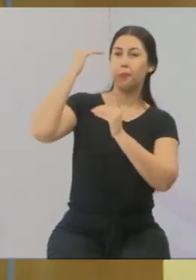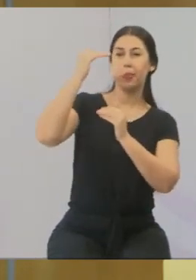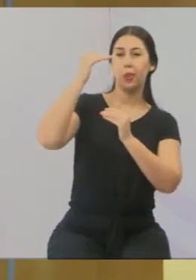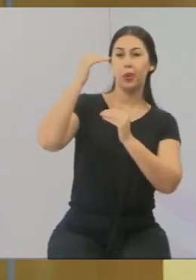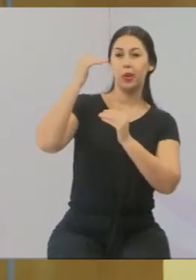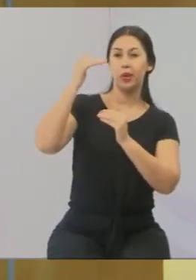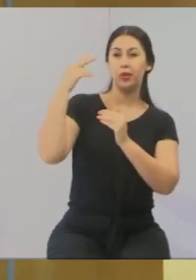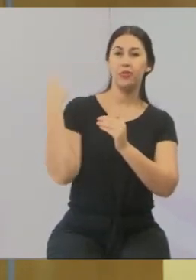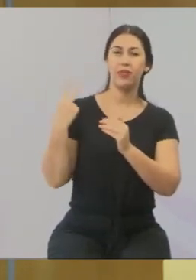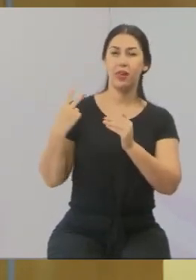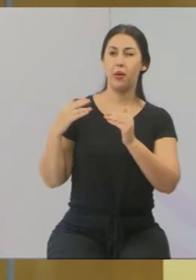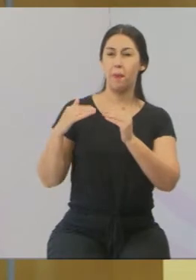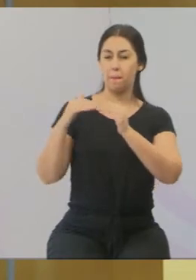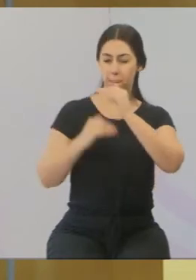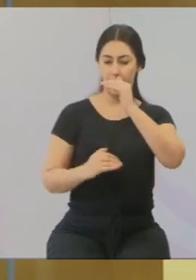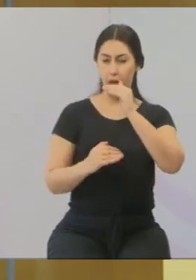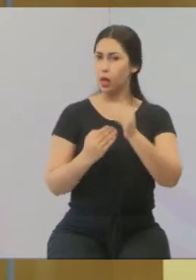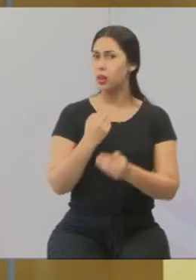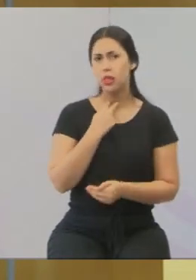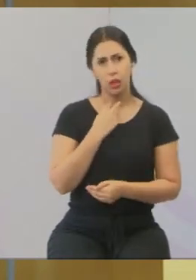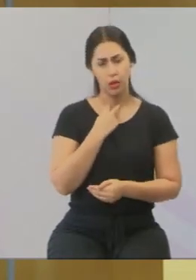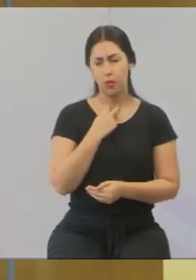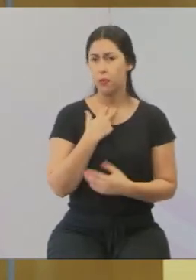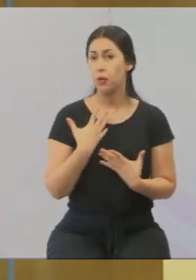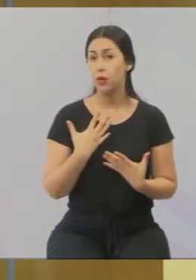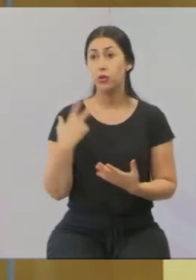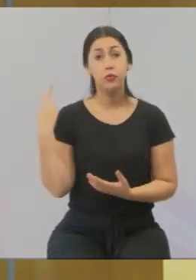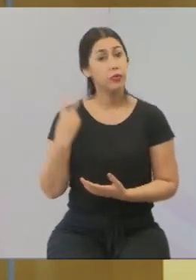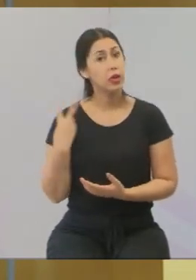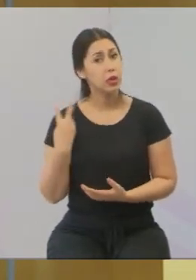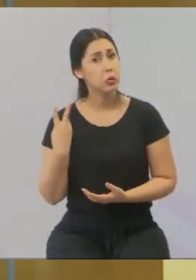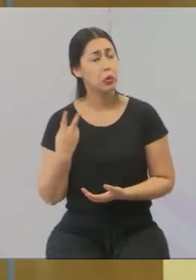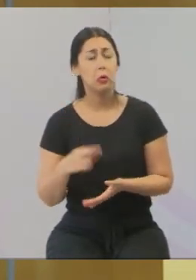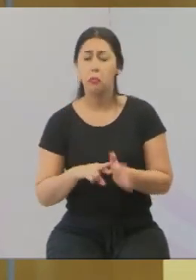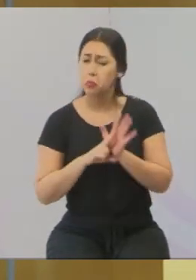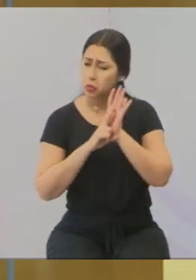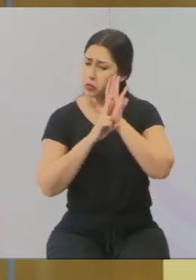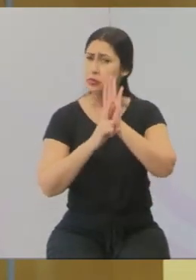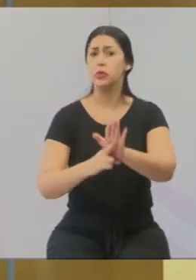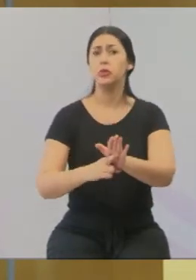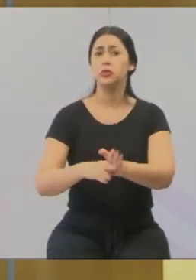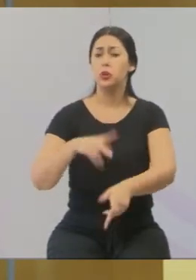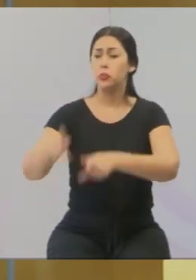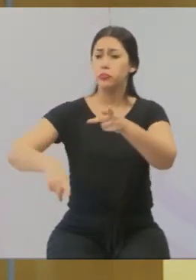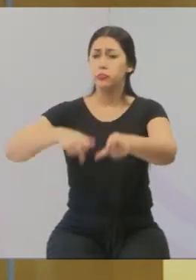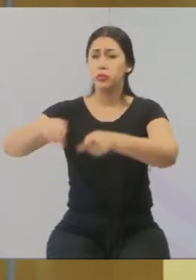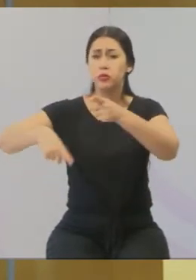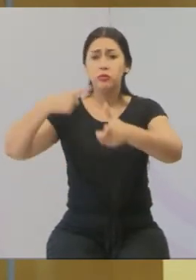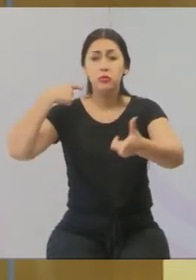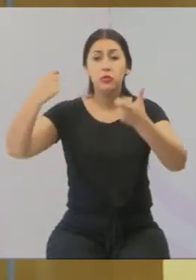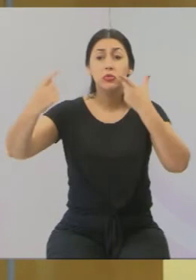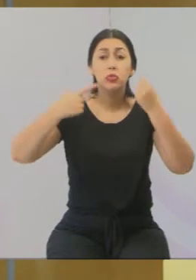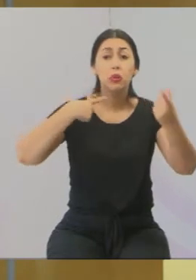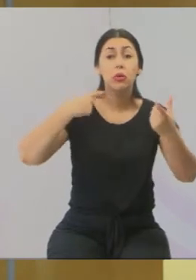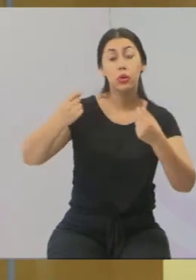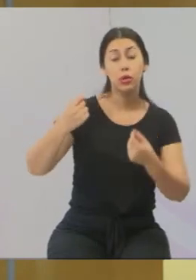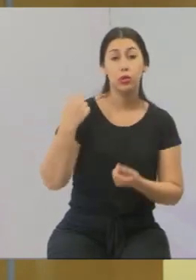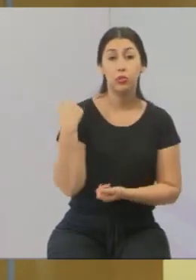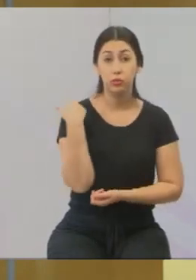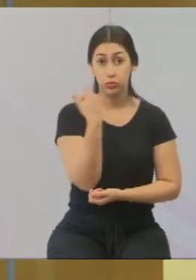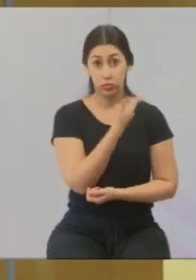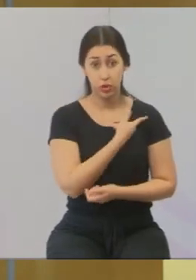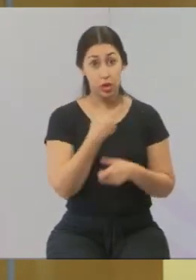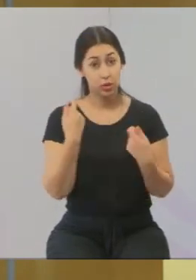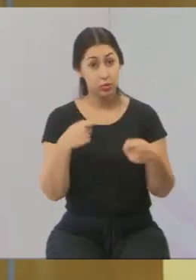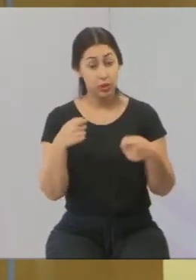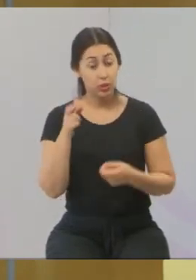são os vereadores. Eu sempre falo, os vereadores são legítimos, foram eleitos pela população. Somos nós hoje que temos que